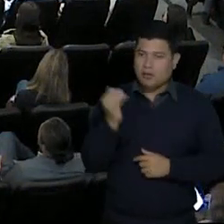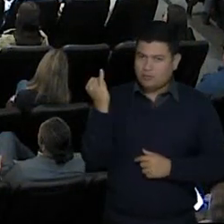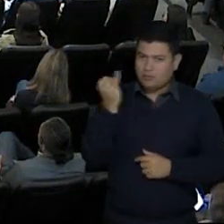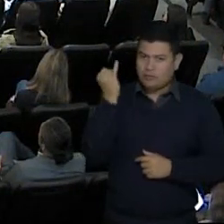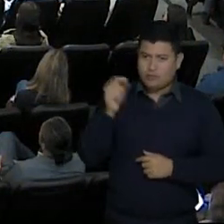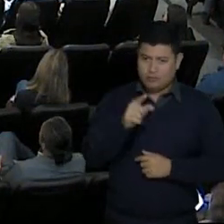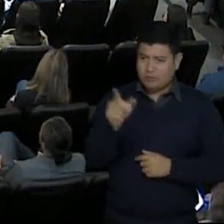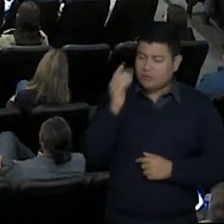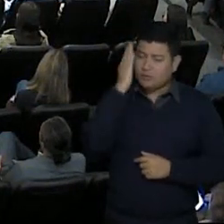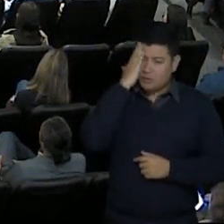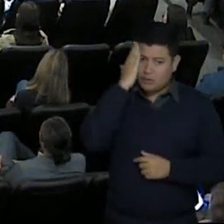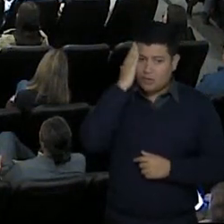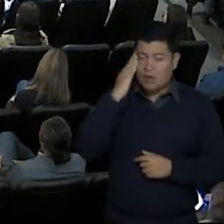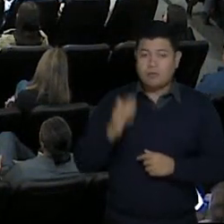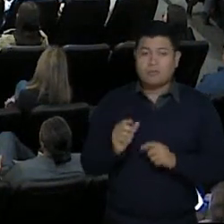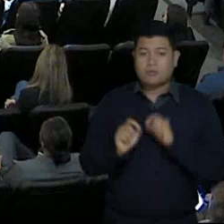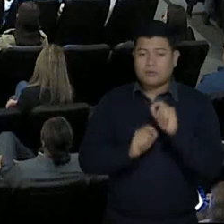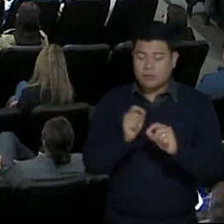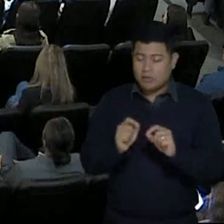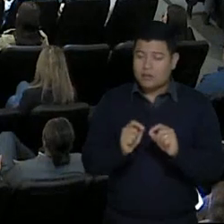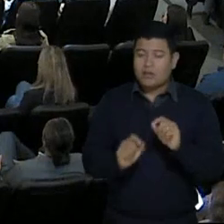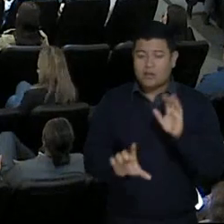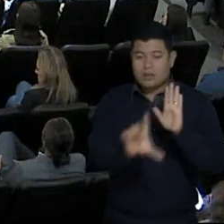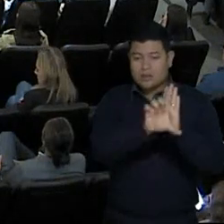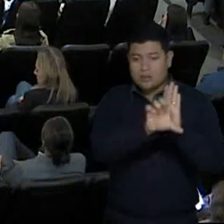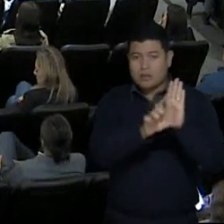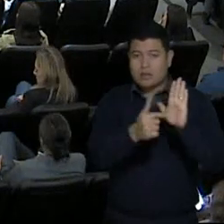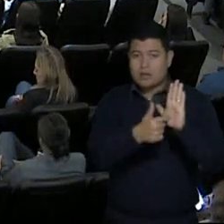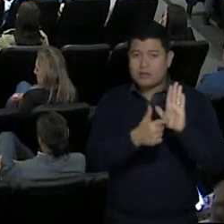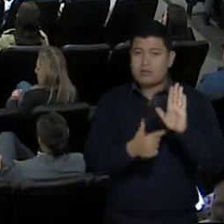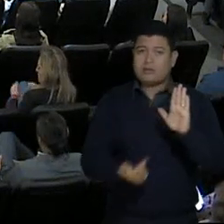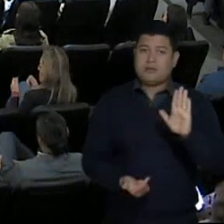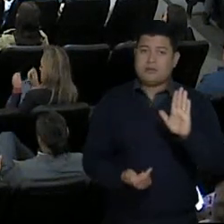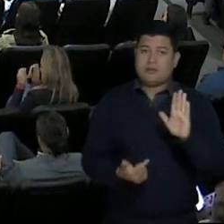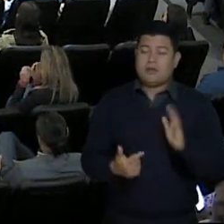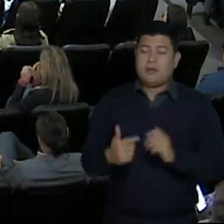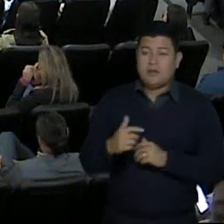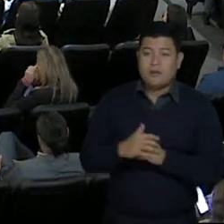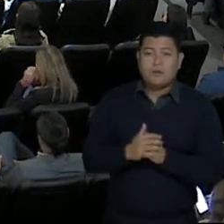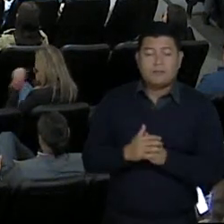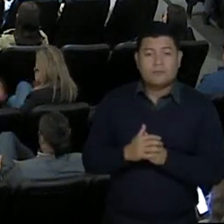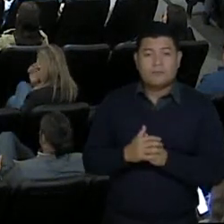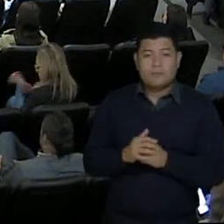leis que hoje nós temos que ampare o aluno com